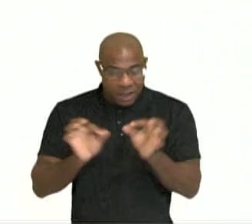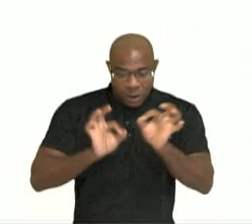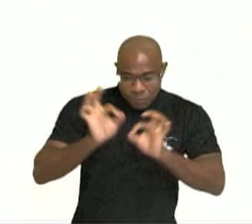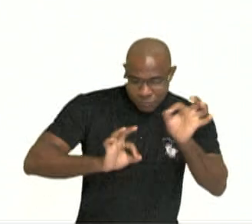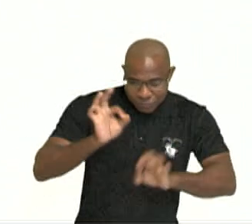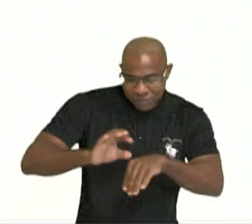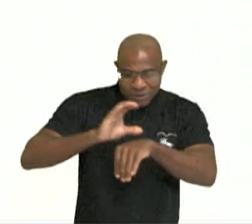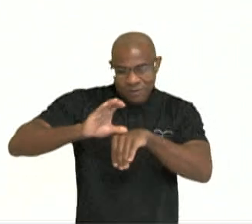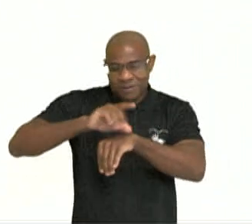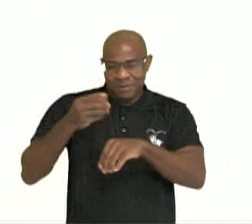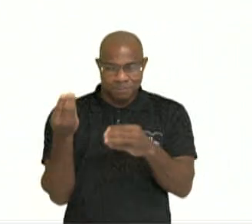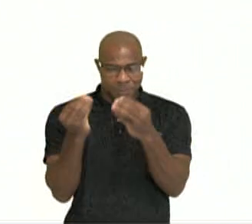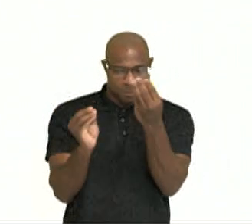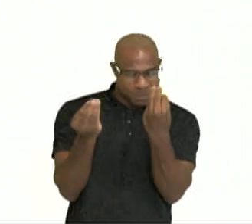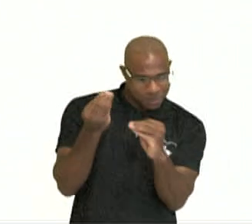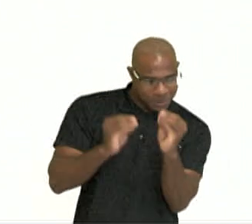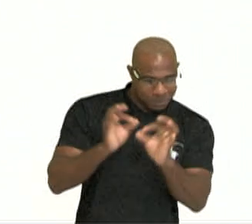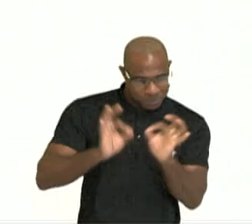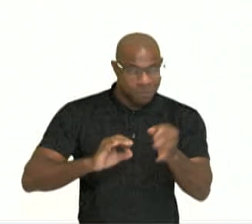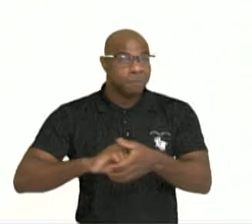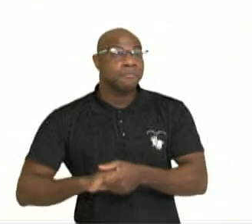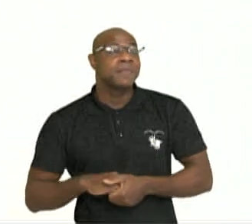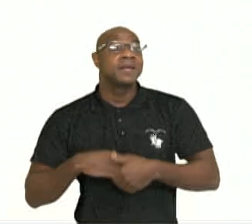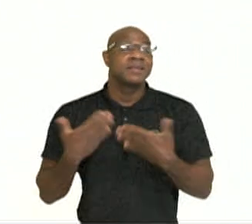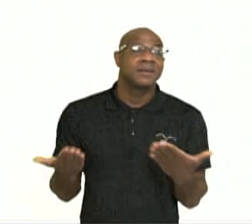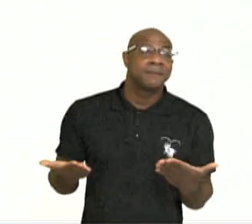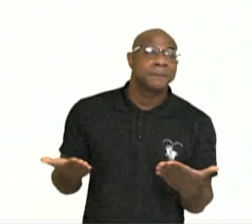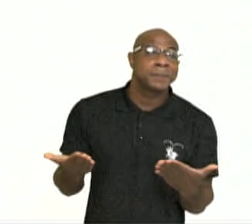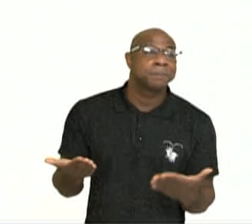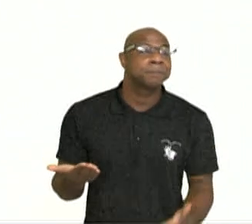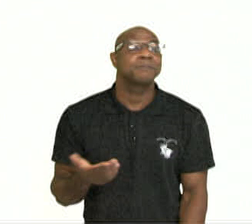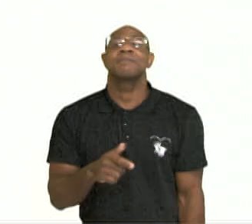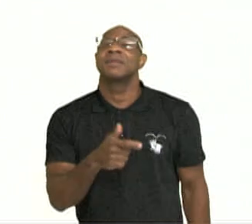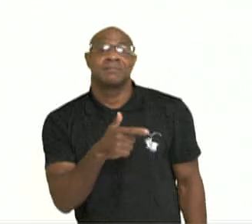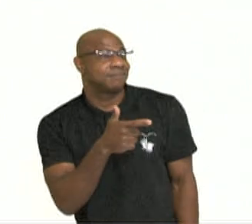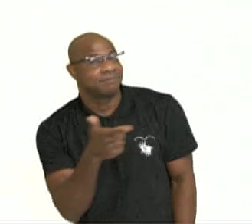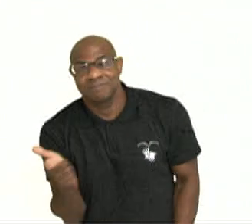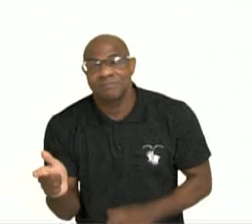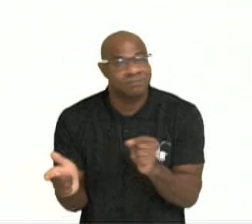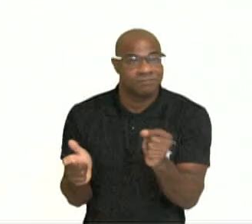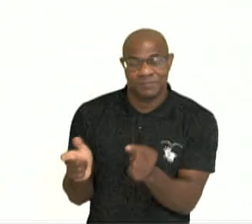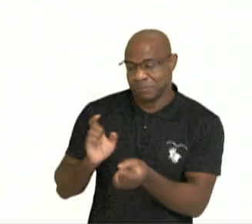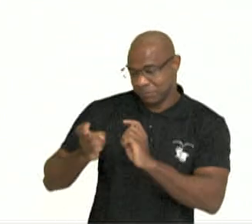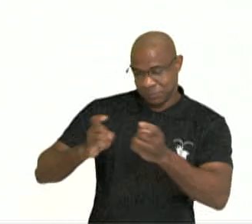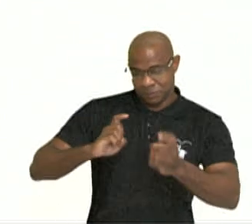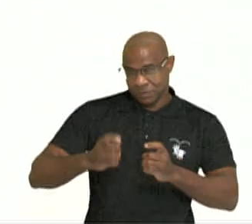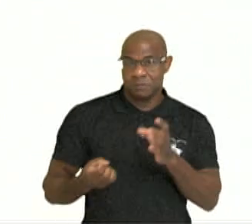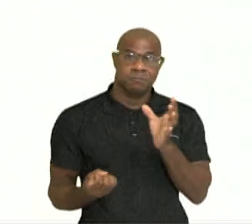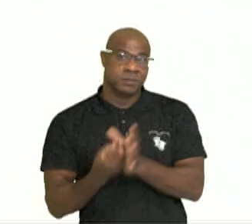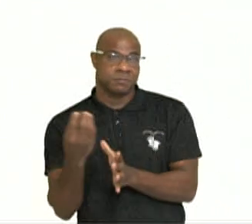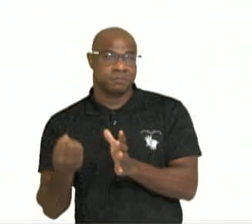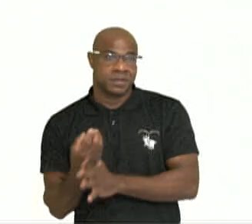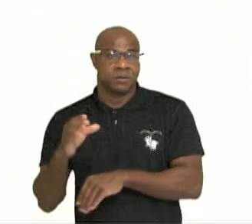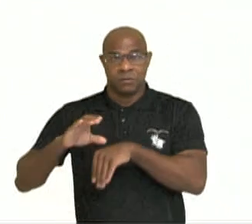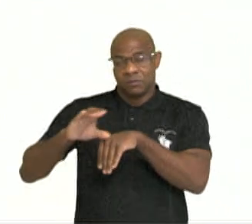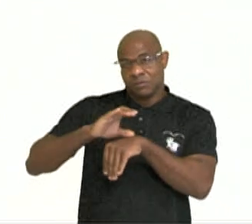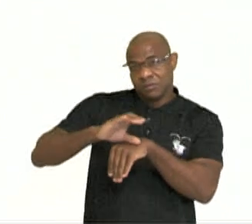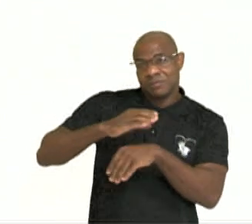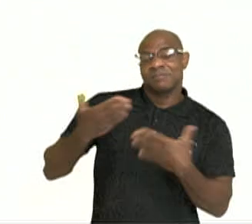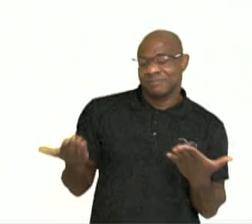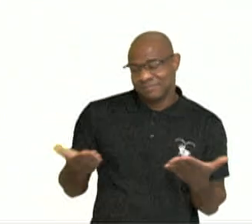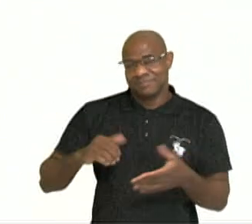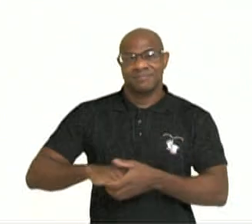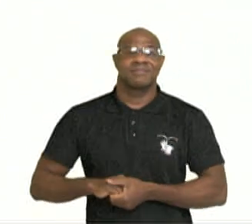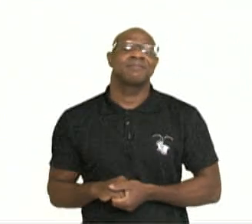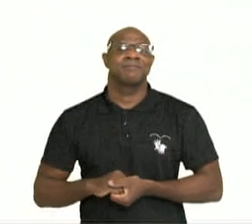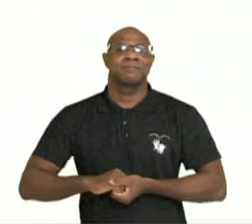essa Constituição. Então, ele não procura mais a Assembleia Constituinte, acaba deixando ela de